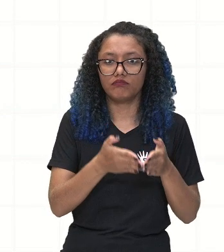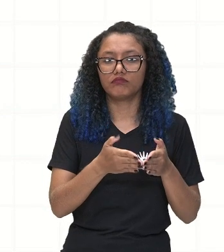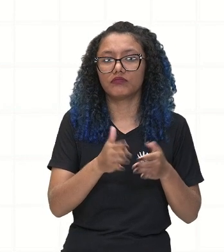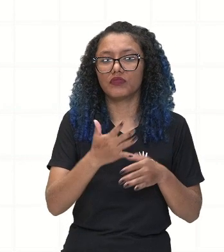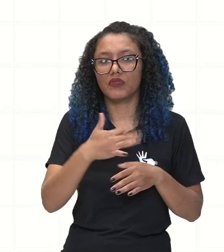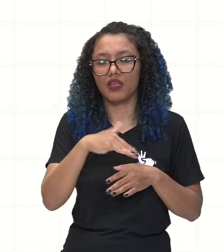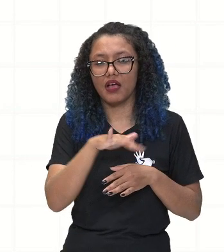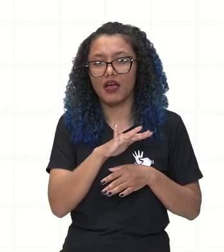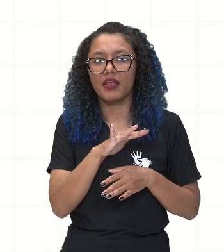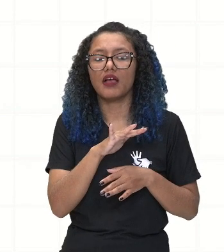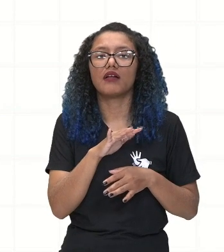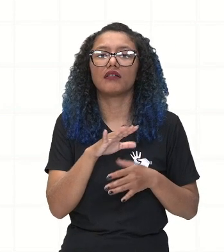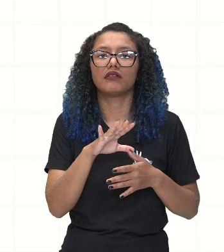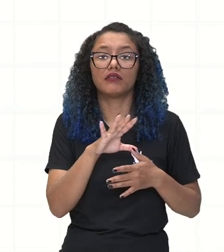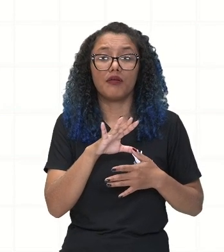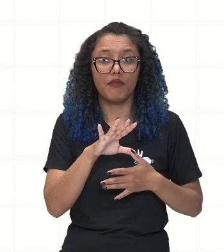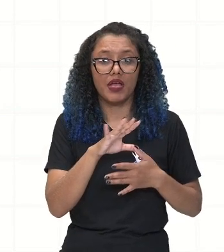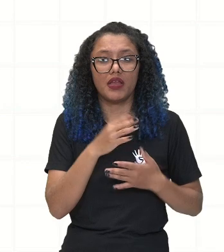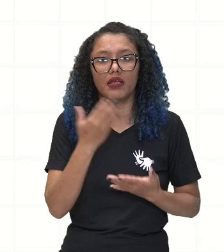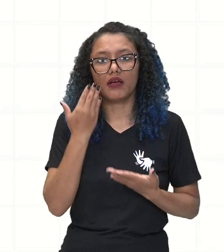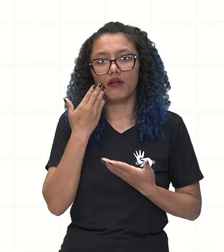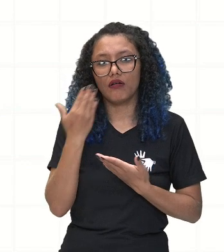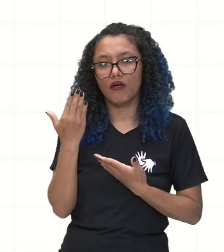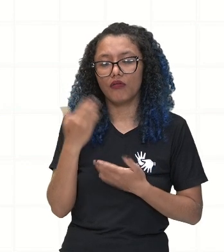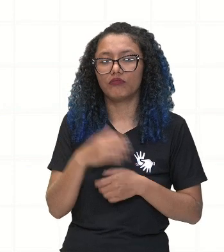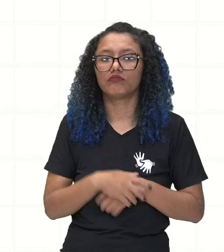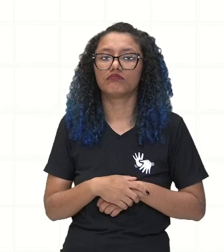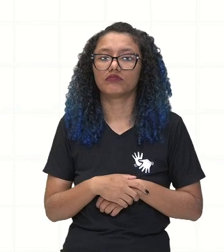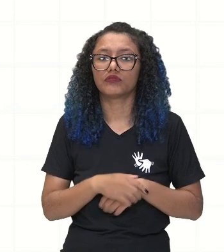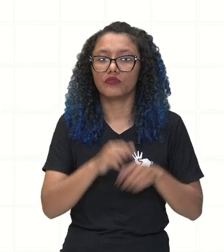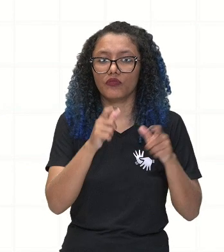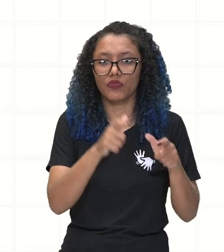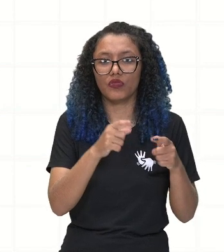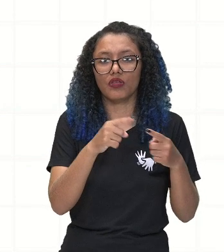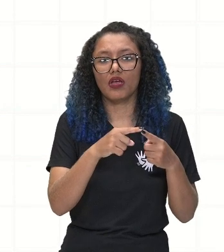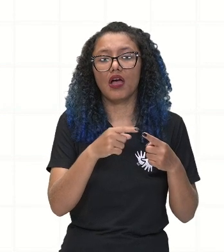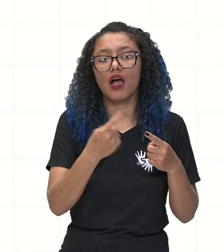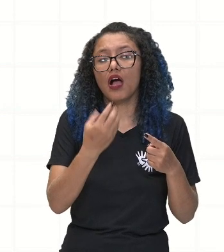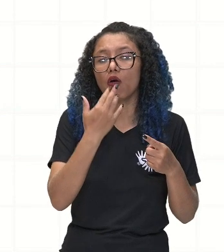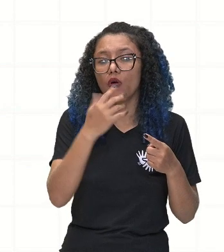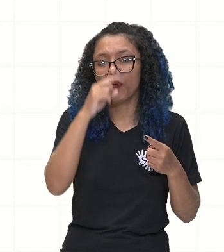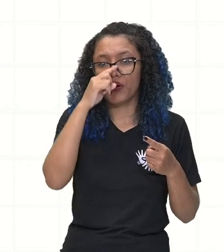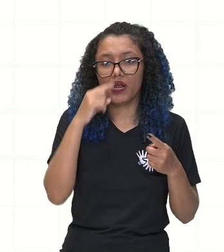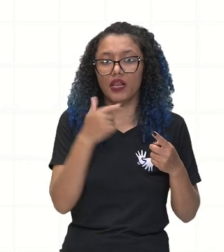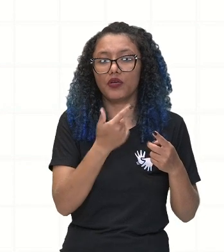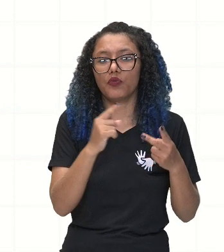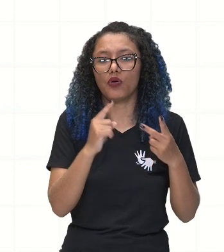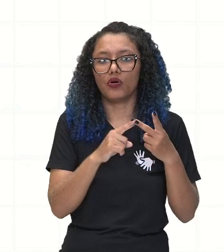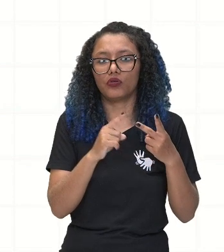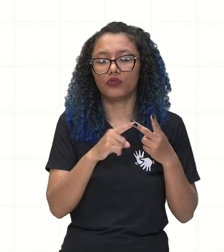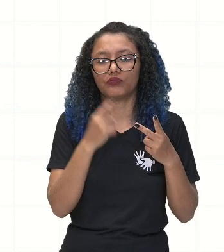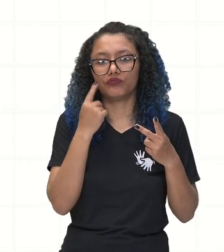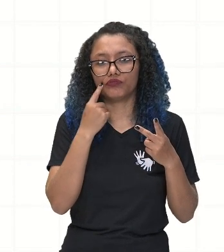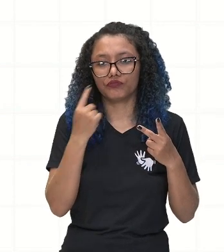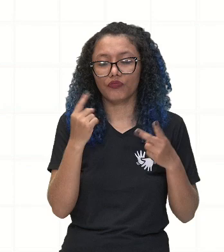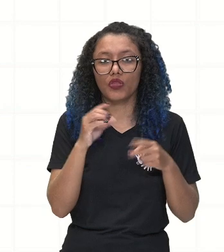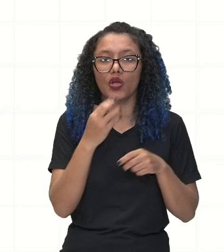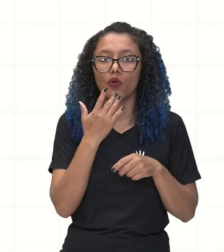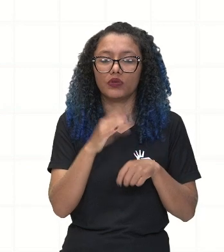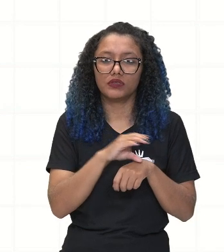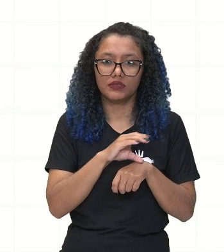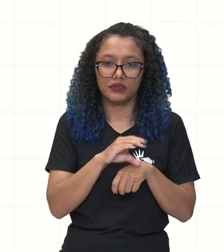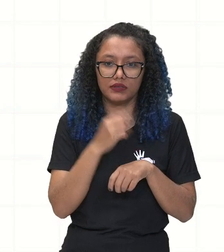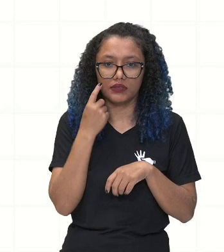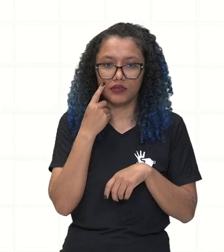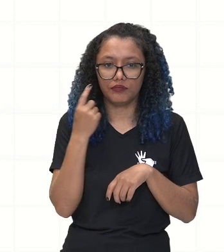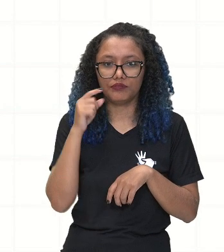e Veracruz aqui em amarelo e também tenho Cartagena, bem aqui, ó. Esses territórios eram os locais em